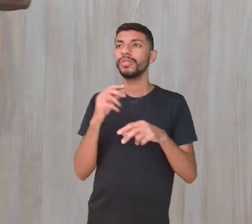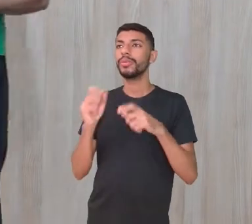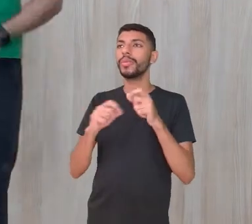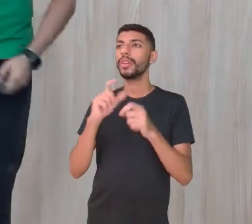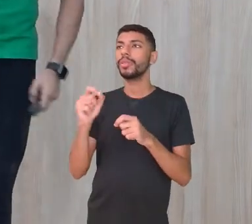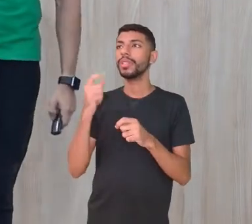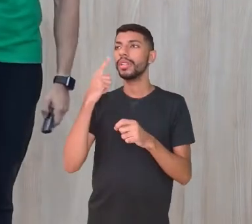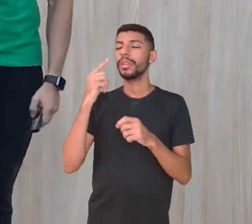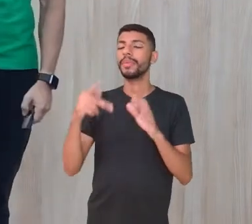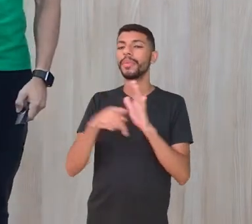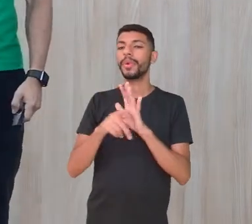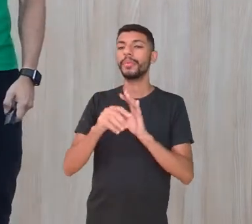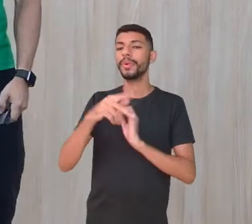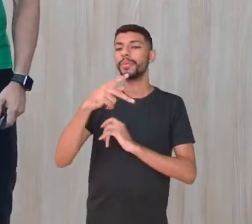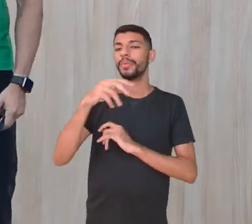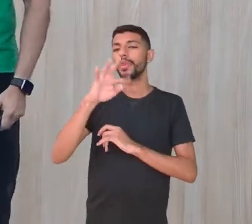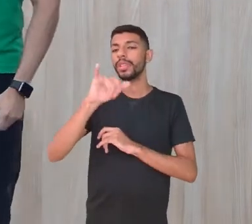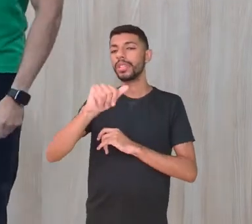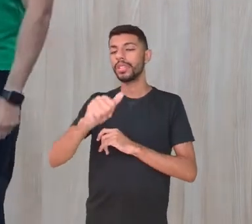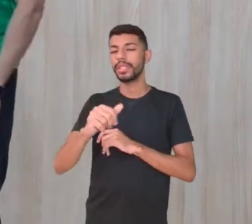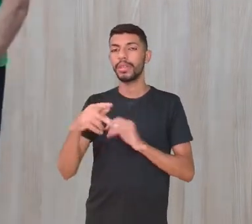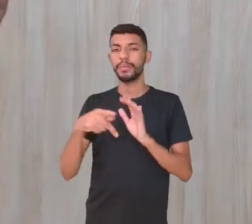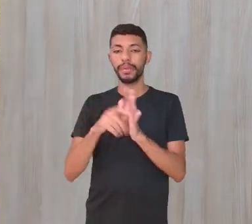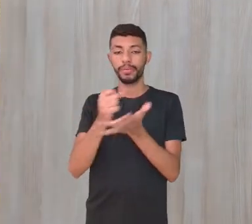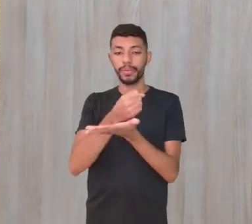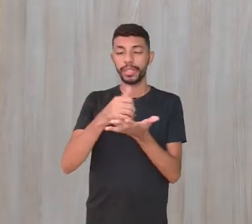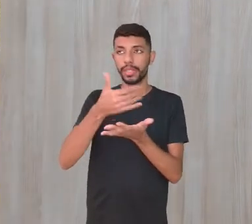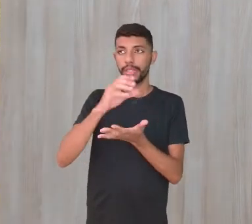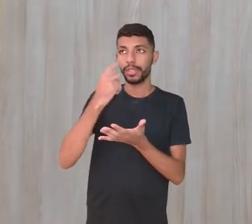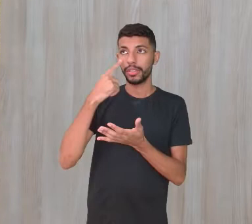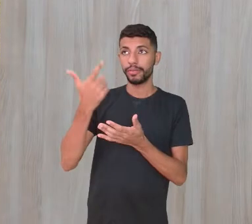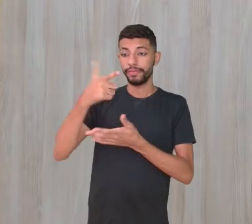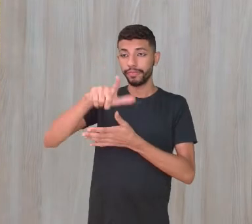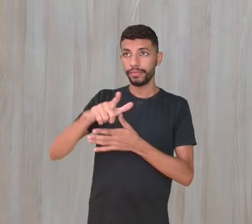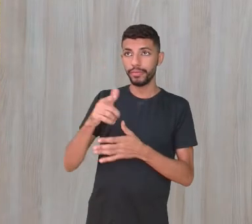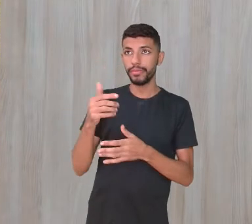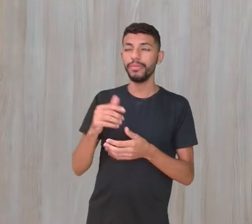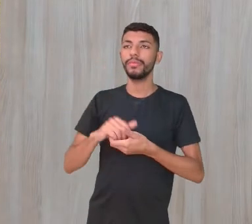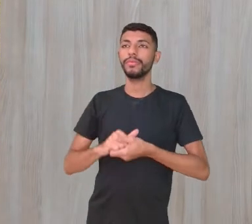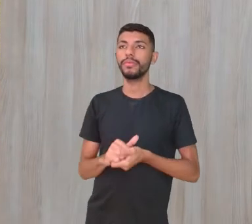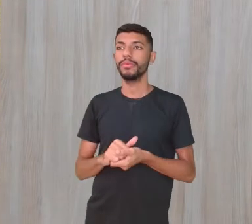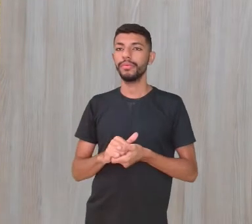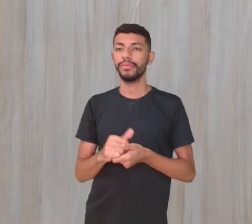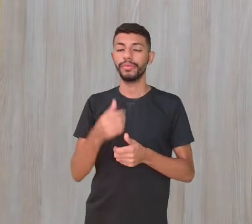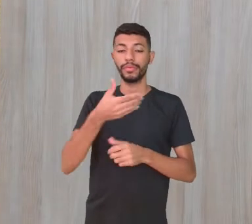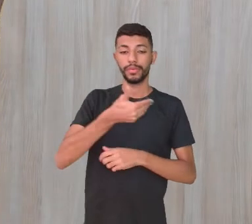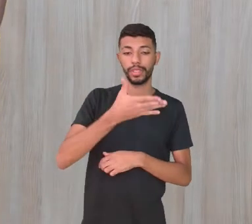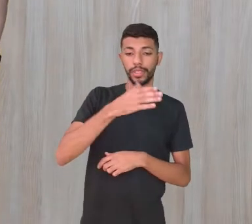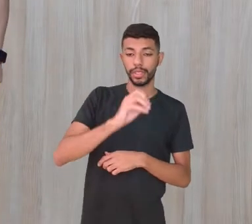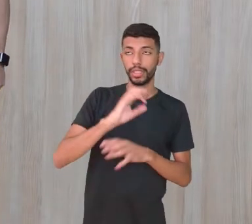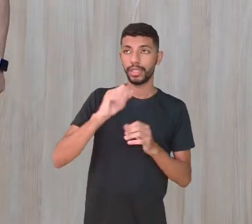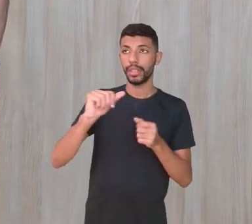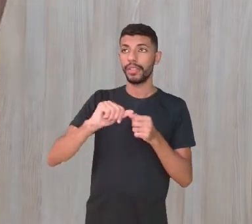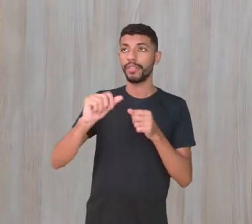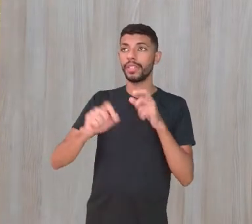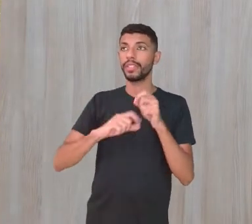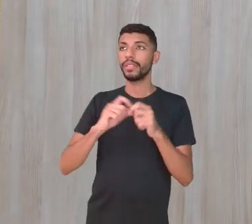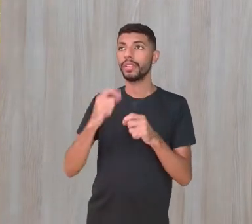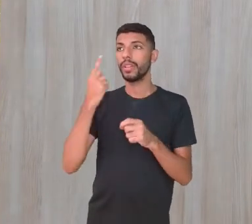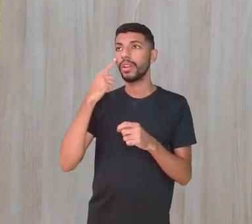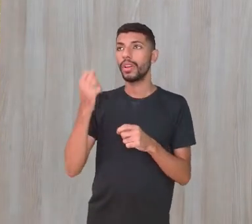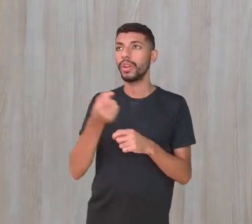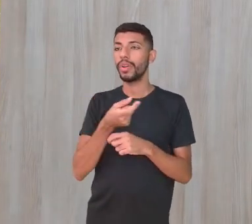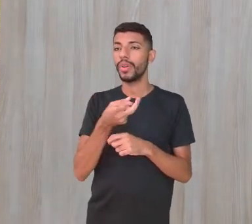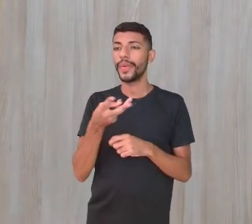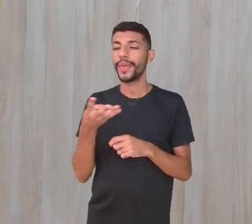10 aqui em uma potência de base 10? Eu vou repetir o número que está aqui, 10, certo? E vou fazer o quê? Contar